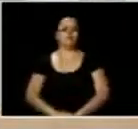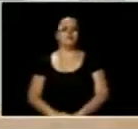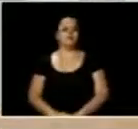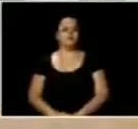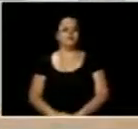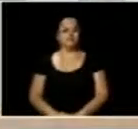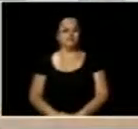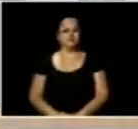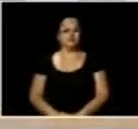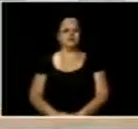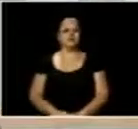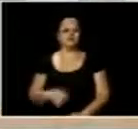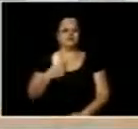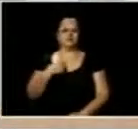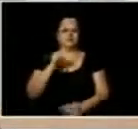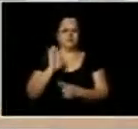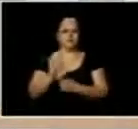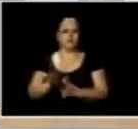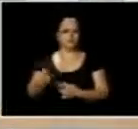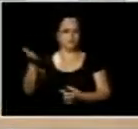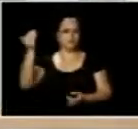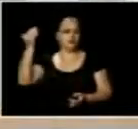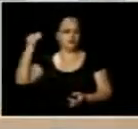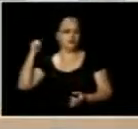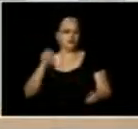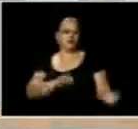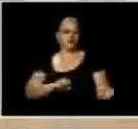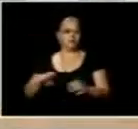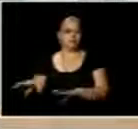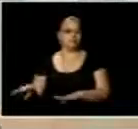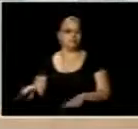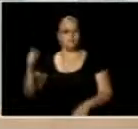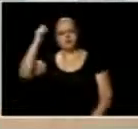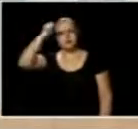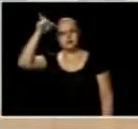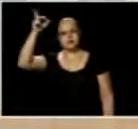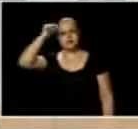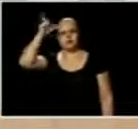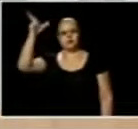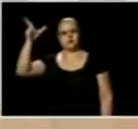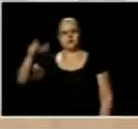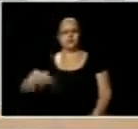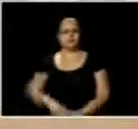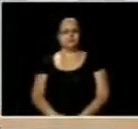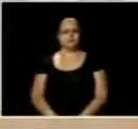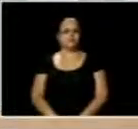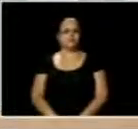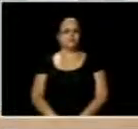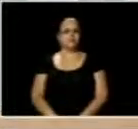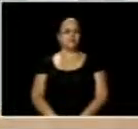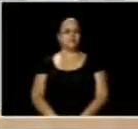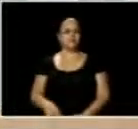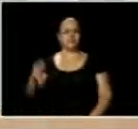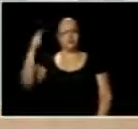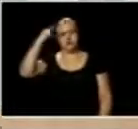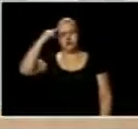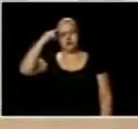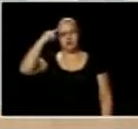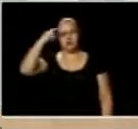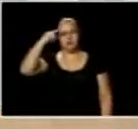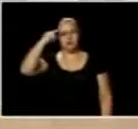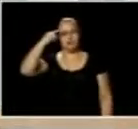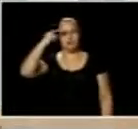cultura, dentro do que nós temos de produção legislativa, penso que o Encute,